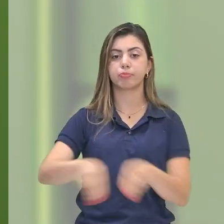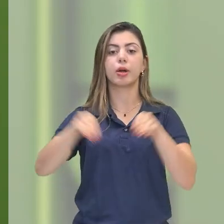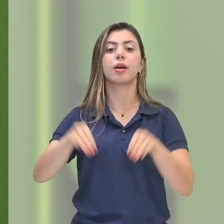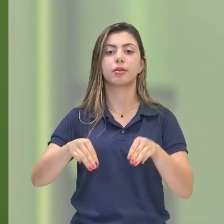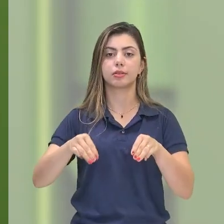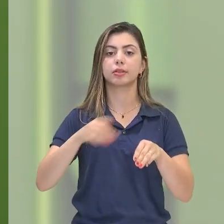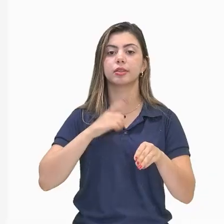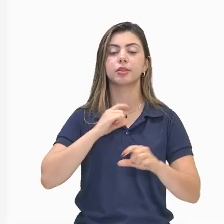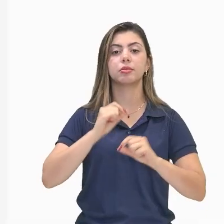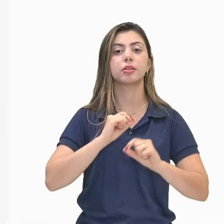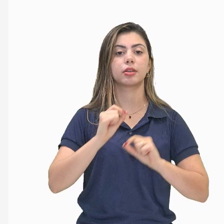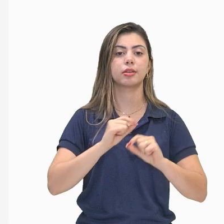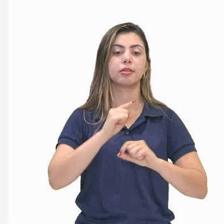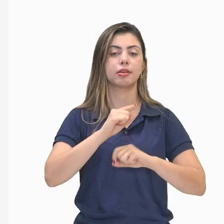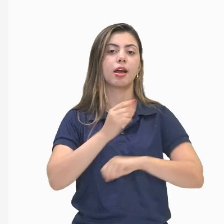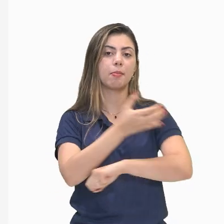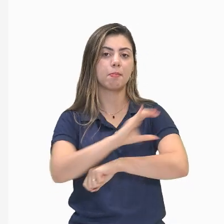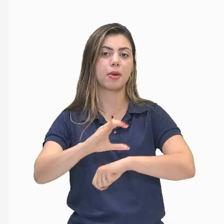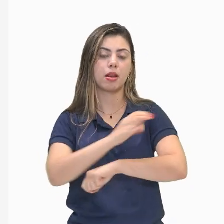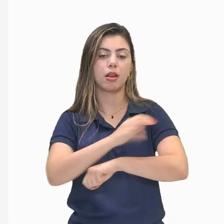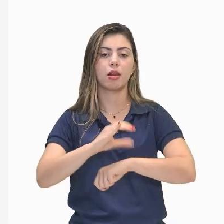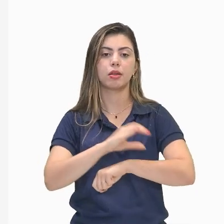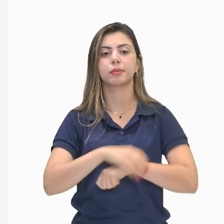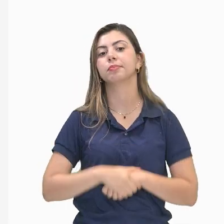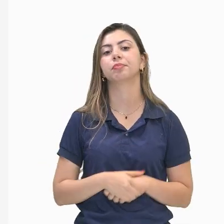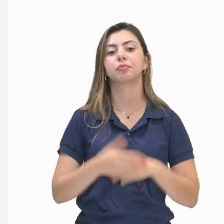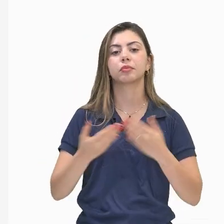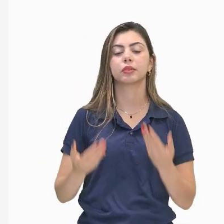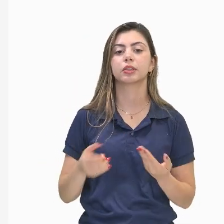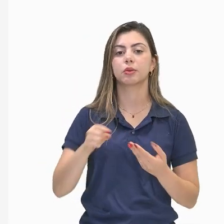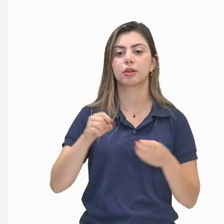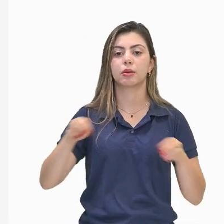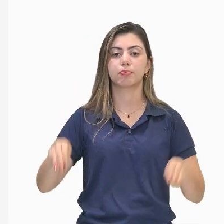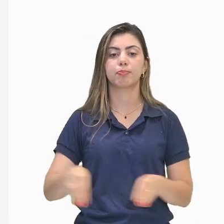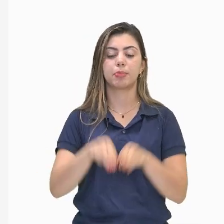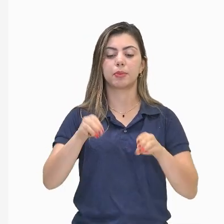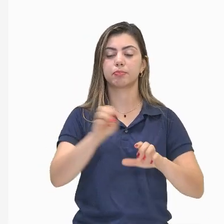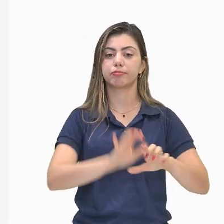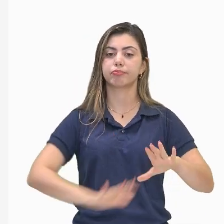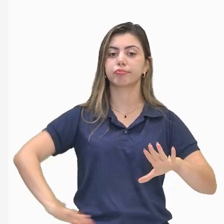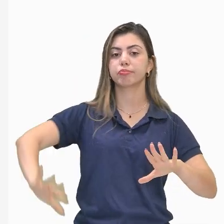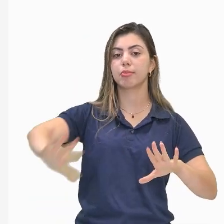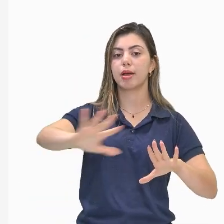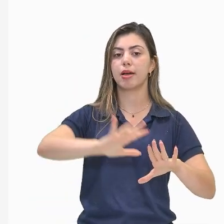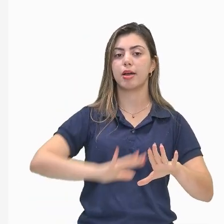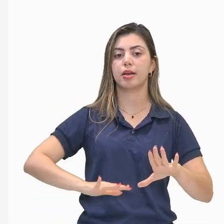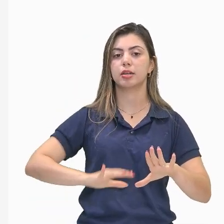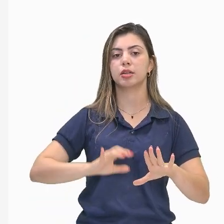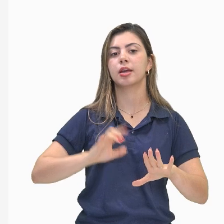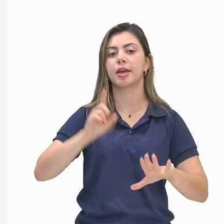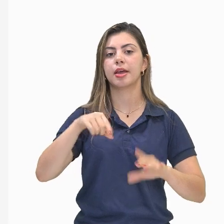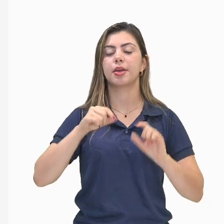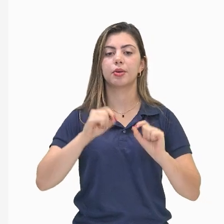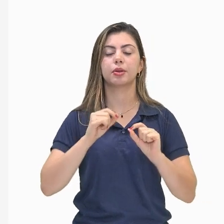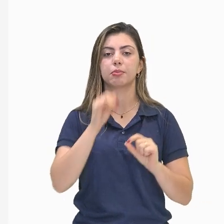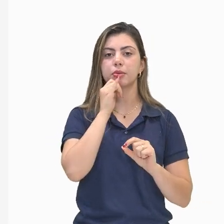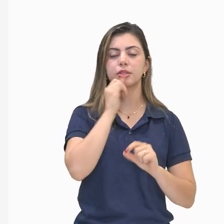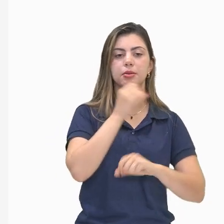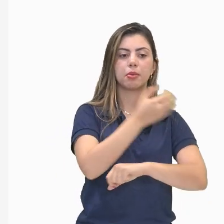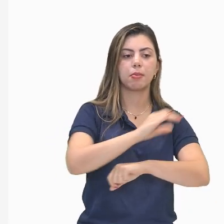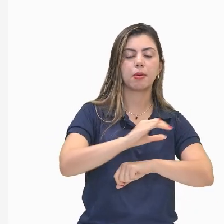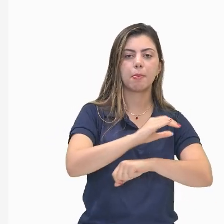cargas elétricas. Então, pessoal, um campo magnético, ele não atua sobre cargas elétricas em